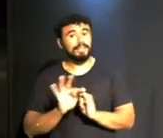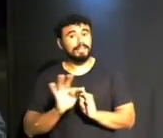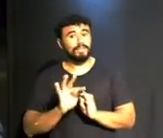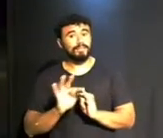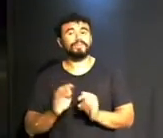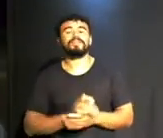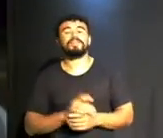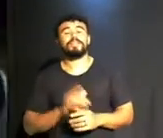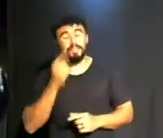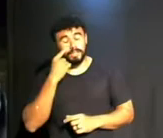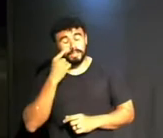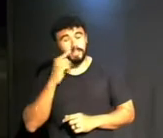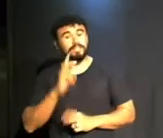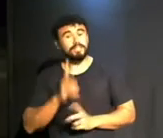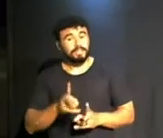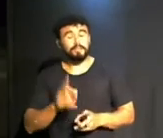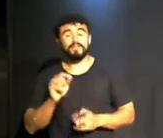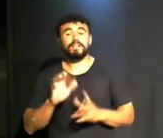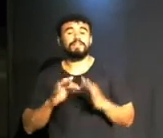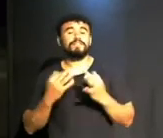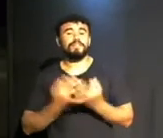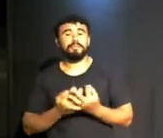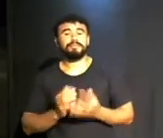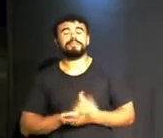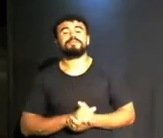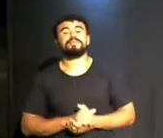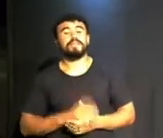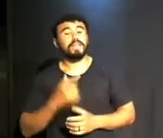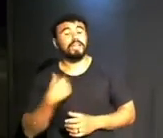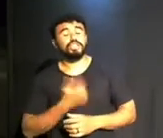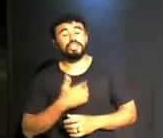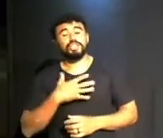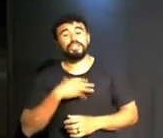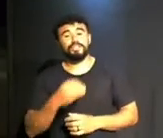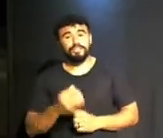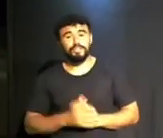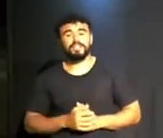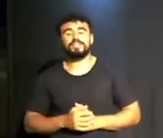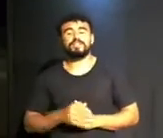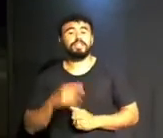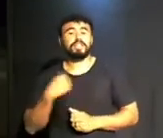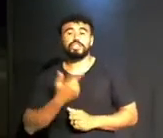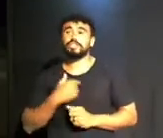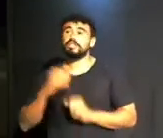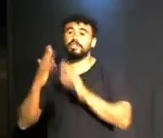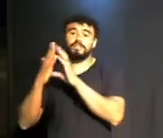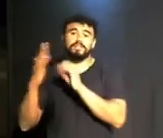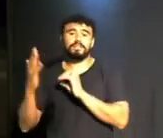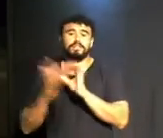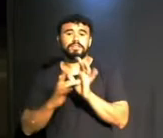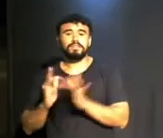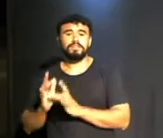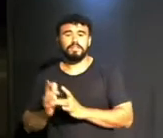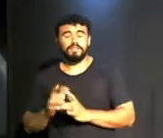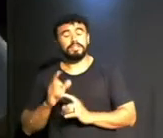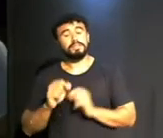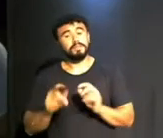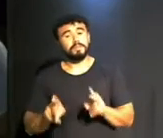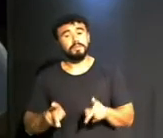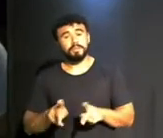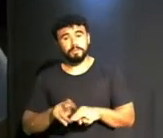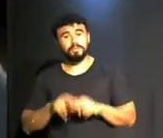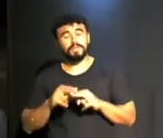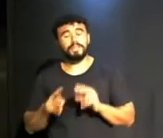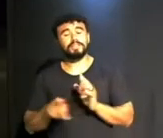veja a relação de família que nós como filhos somos gerados a imagem de Cristo adianta paternidade